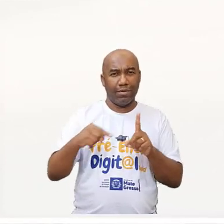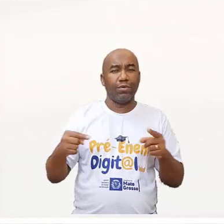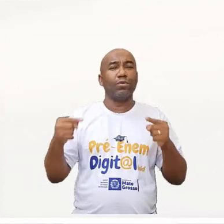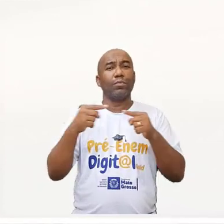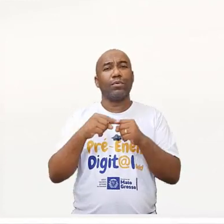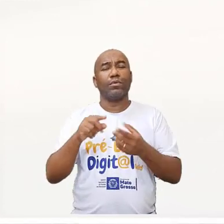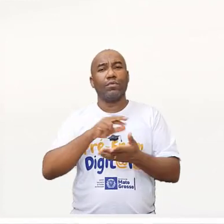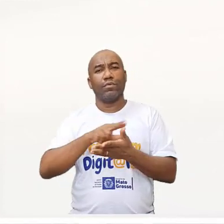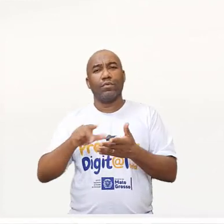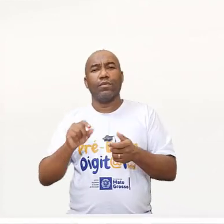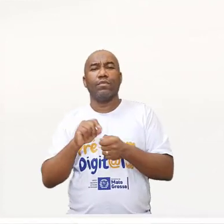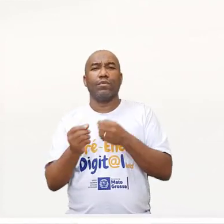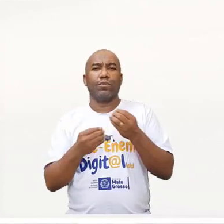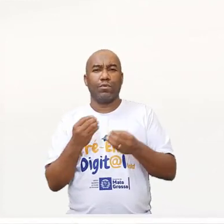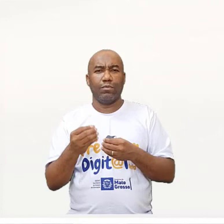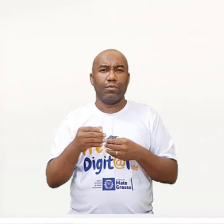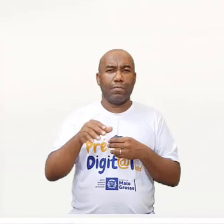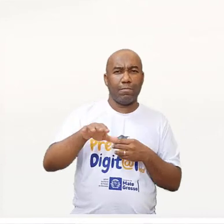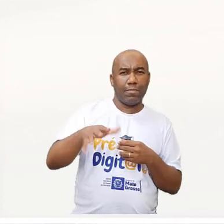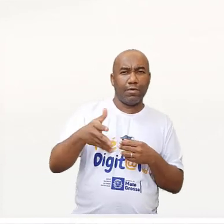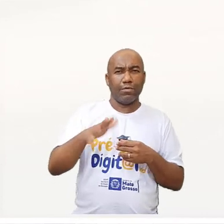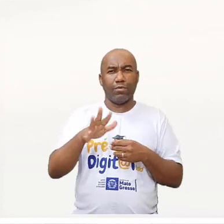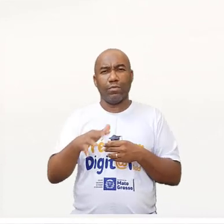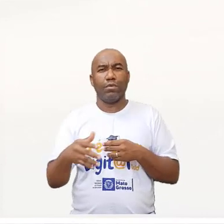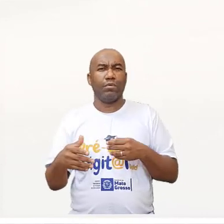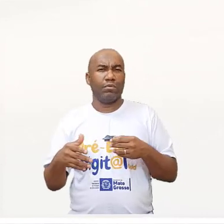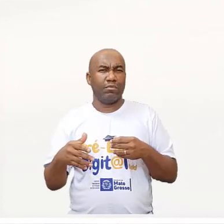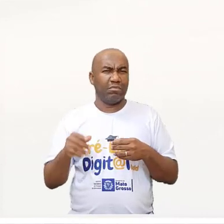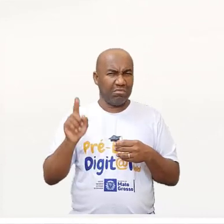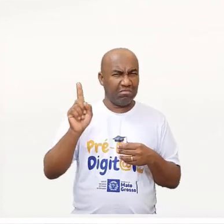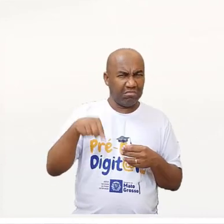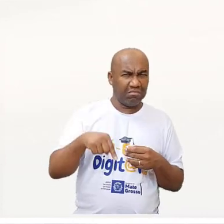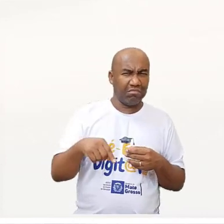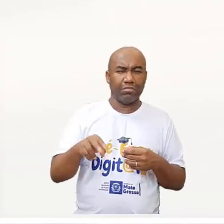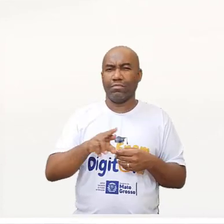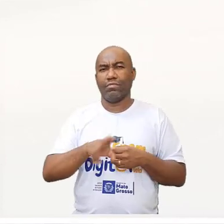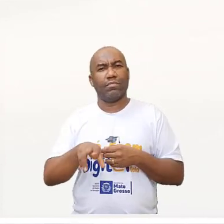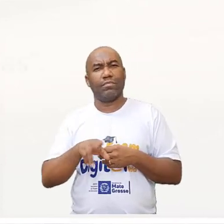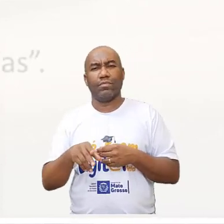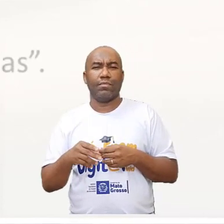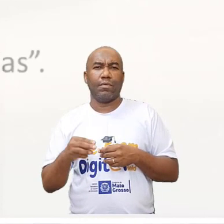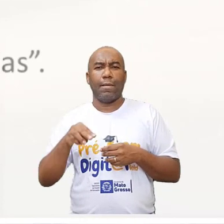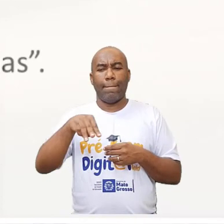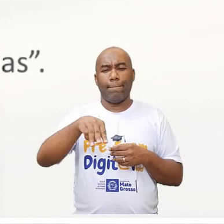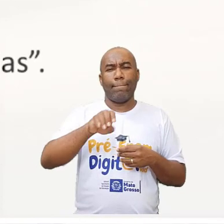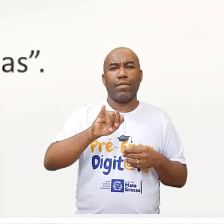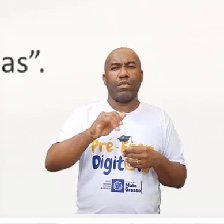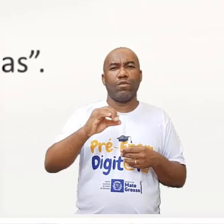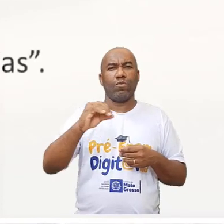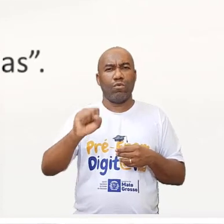fica mais ou menos? Não. Meio na contramão?